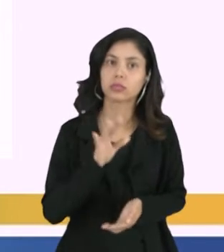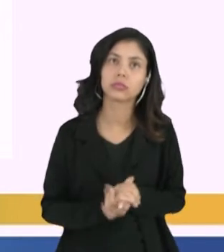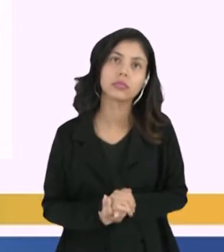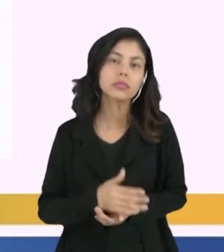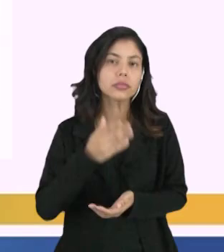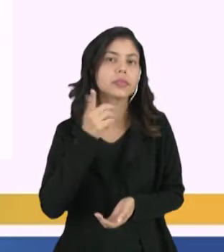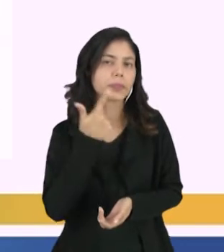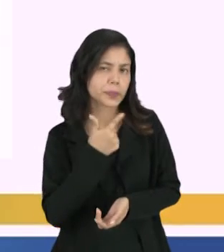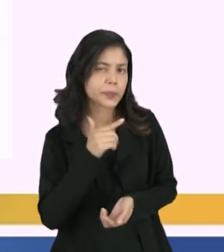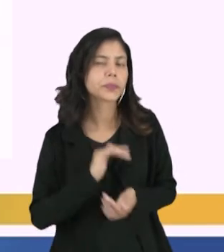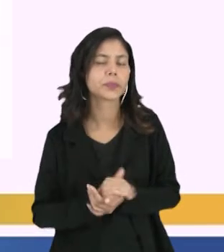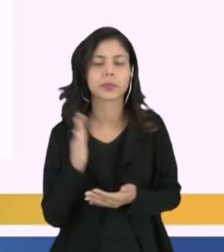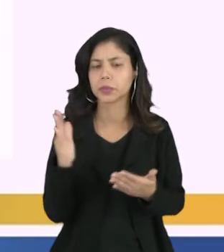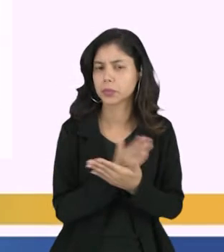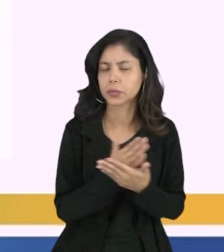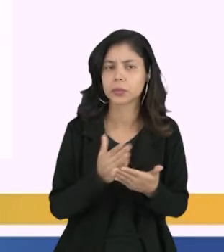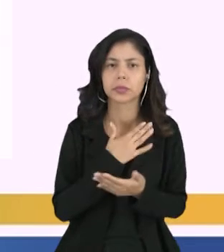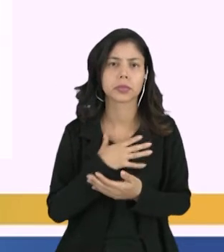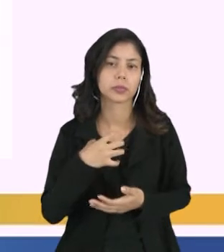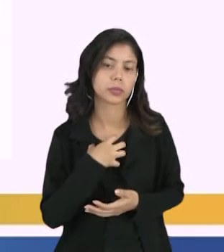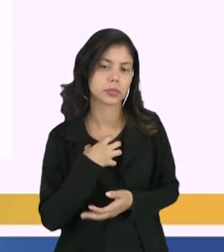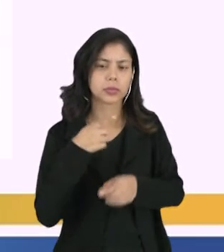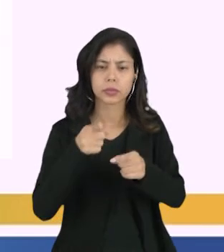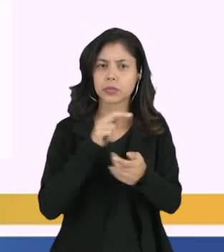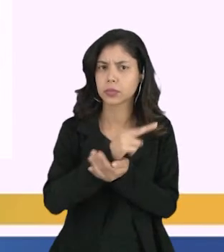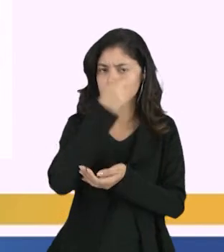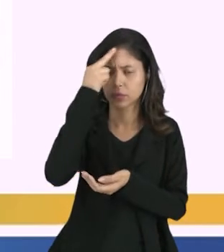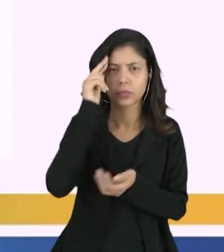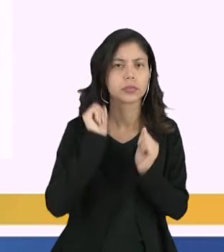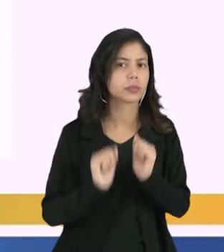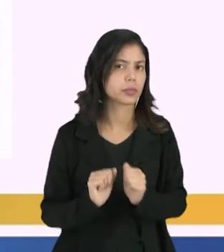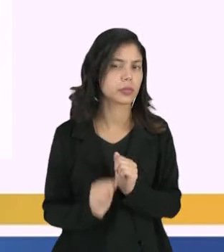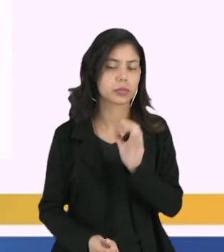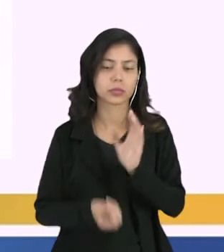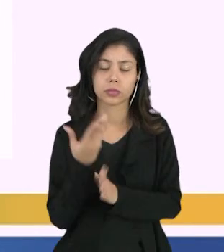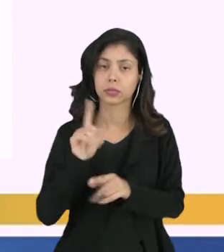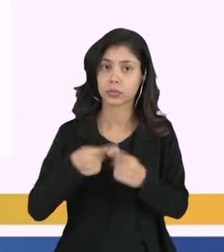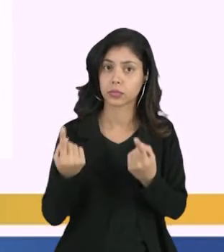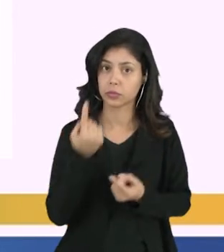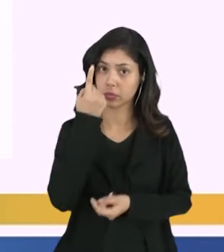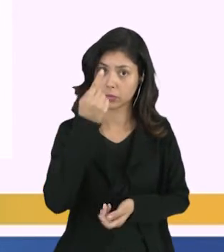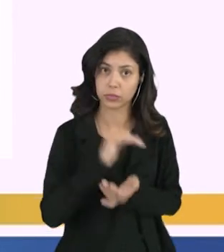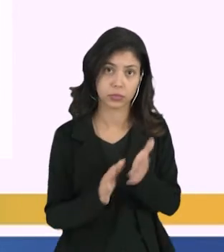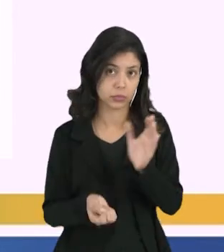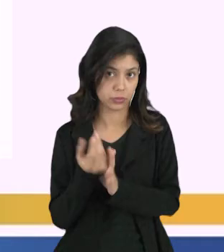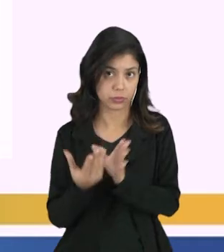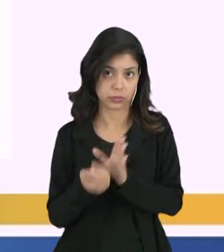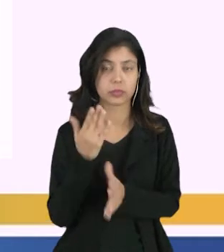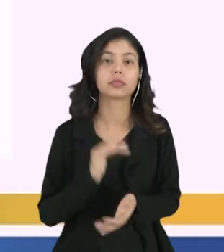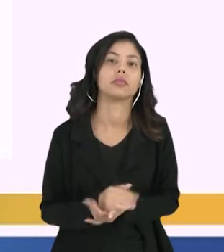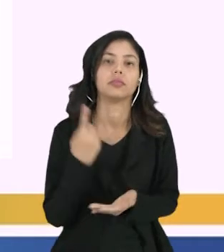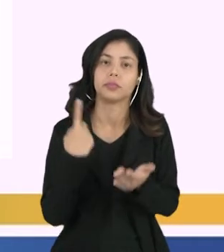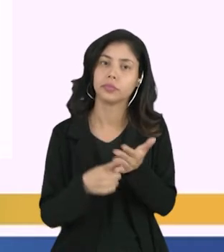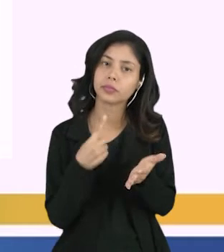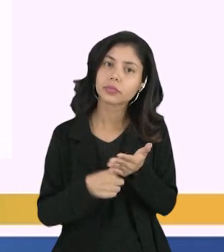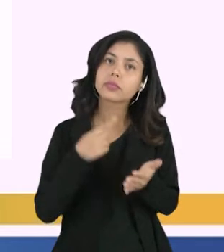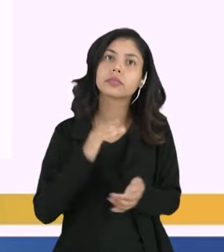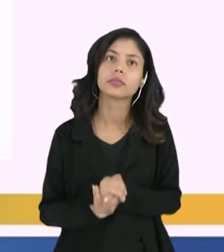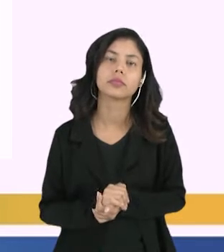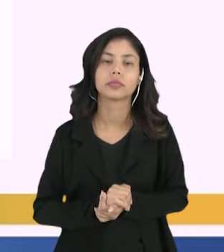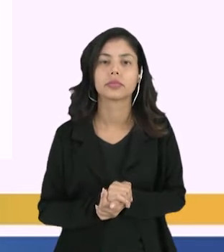que é engraçado é que em algum momento histórico pode-se existir mais de um modo de produção, né? De acordo